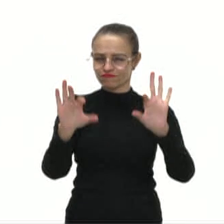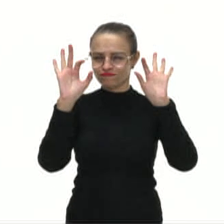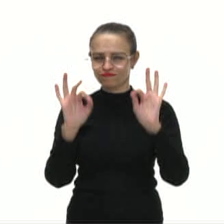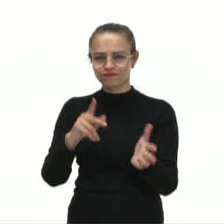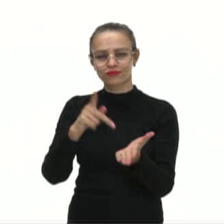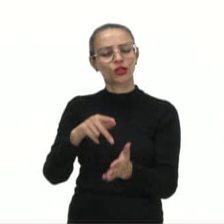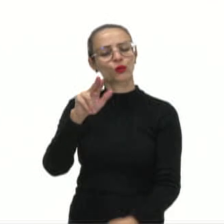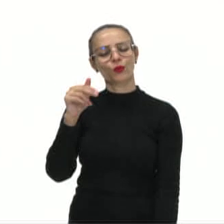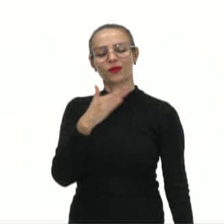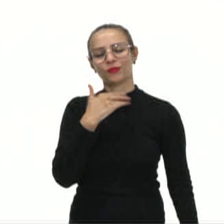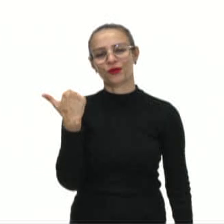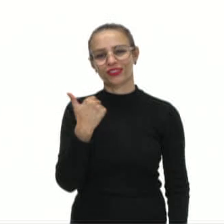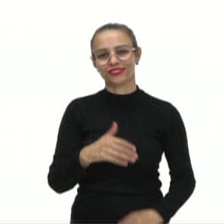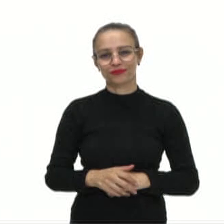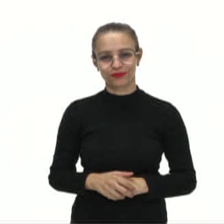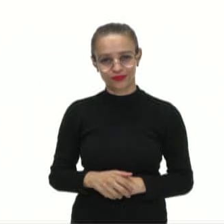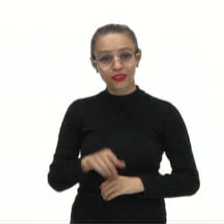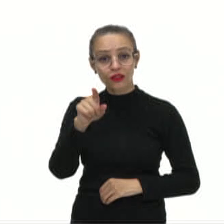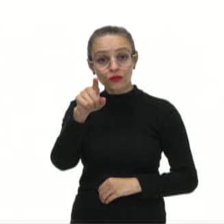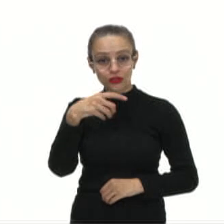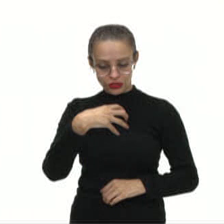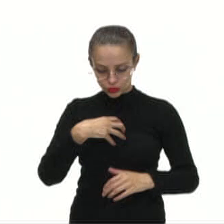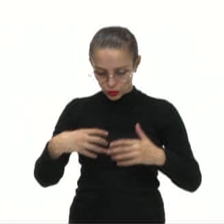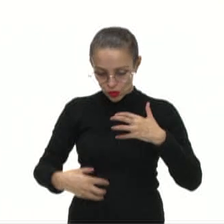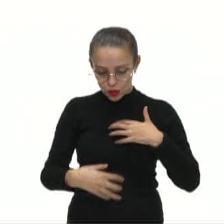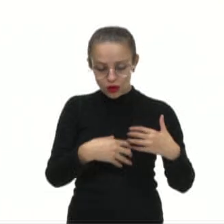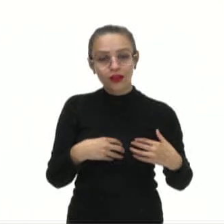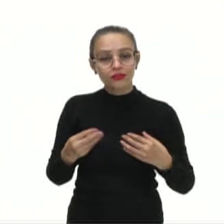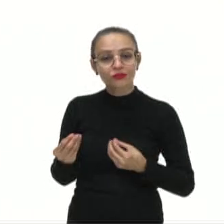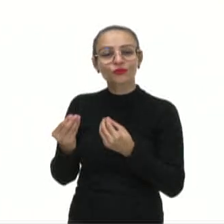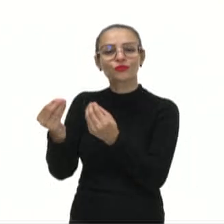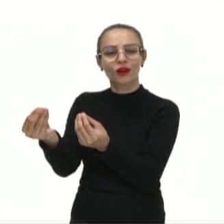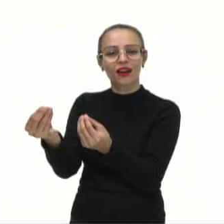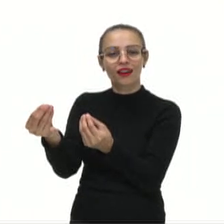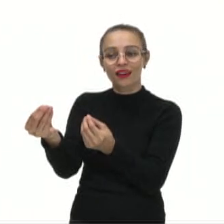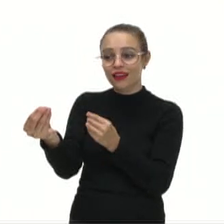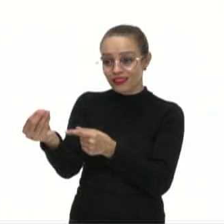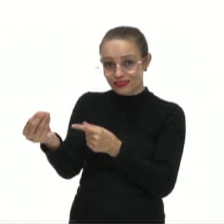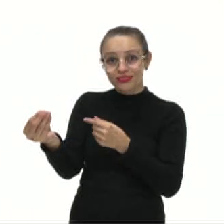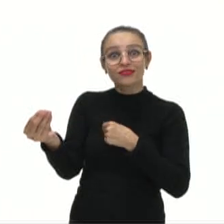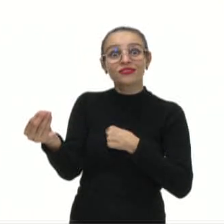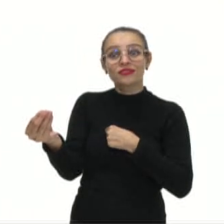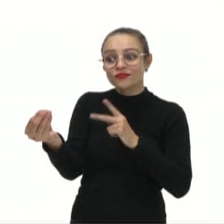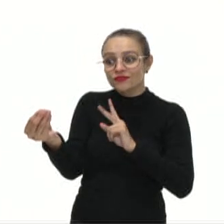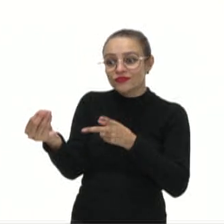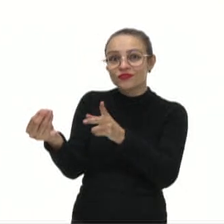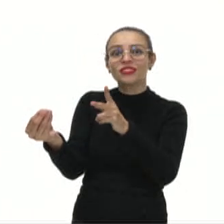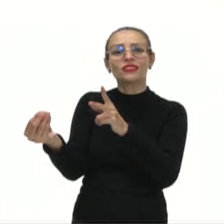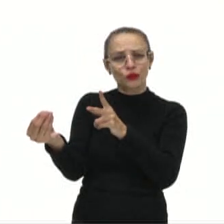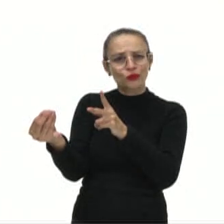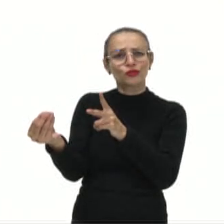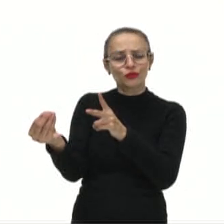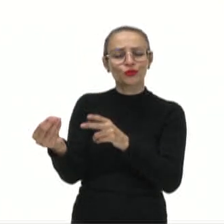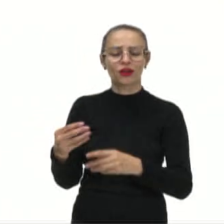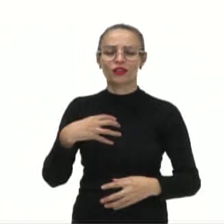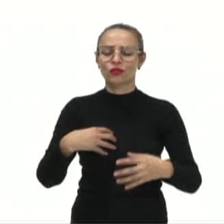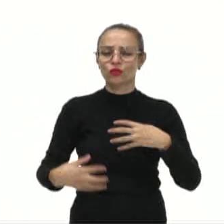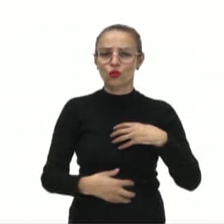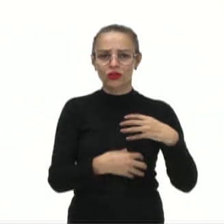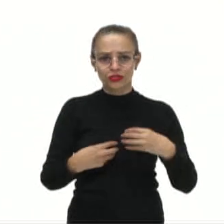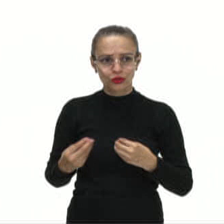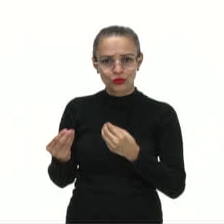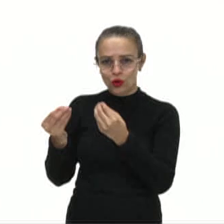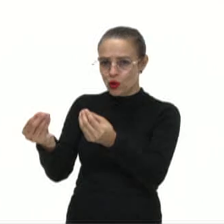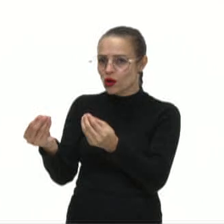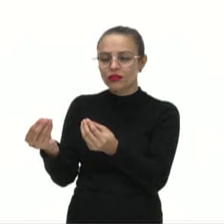nunca morre. Ao doar seus órgãos, a vida continua para alguém. A doação de órgãos nunca acontece